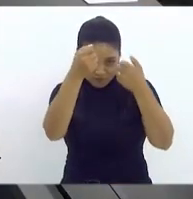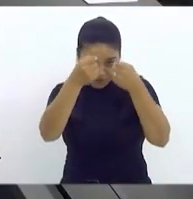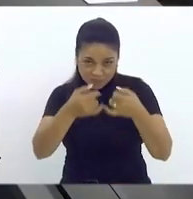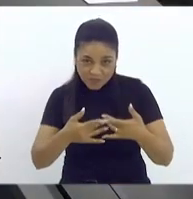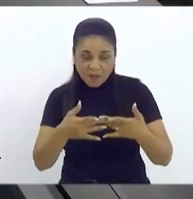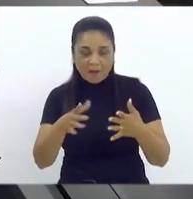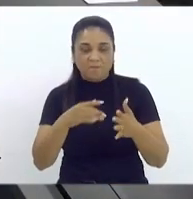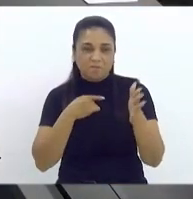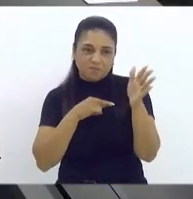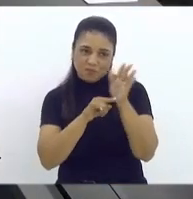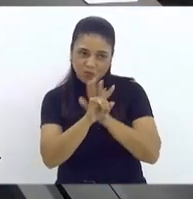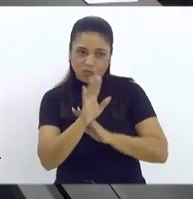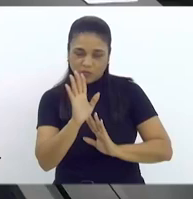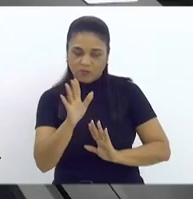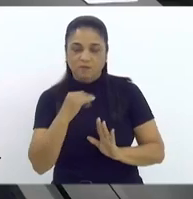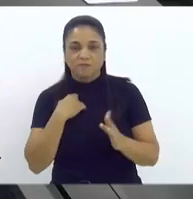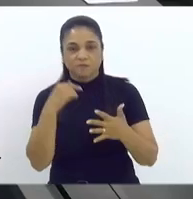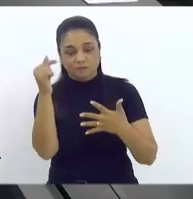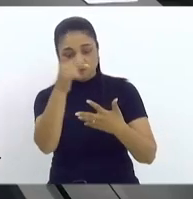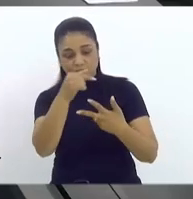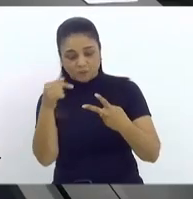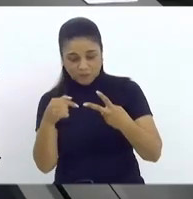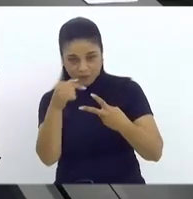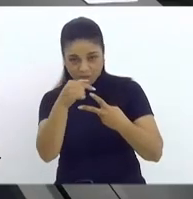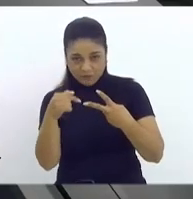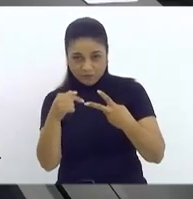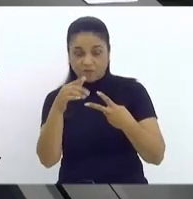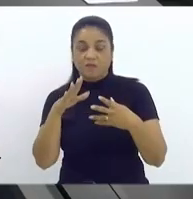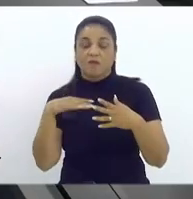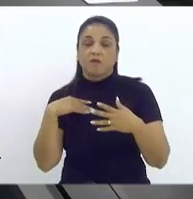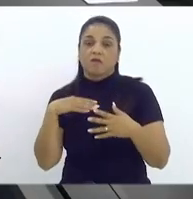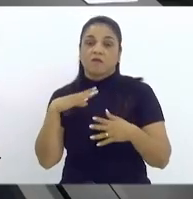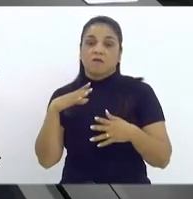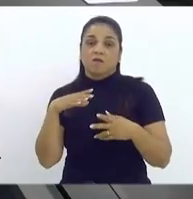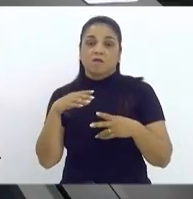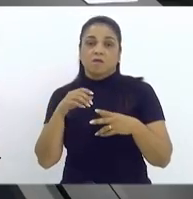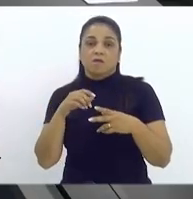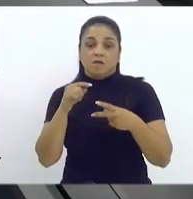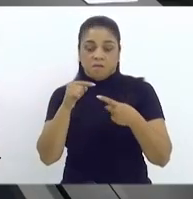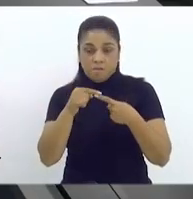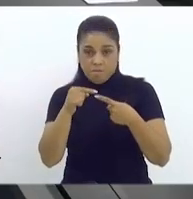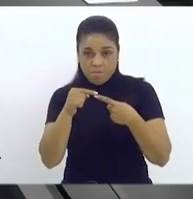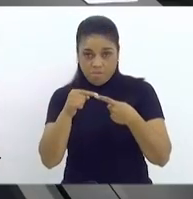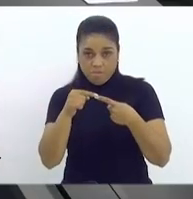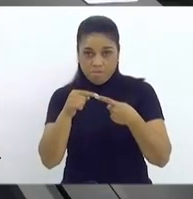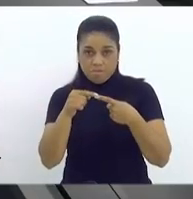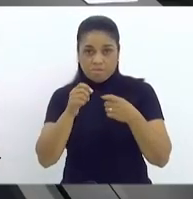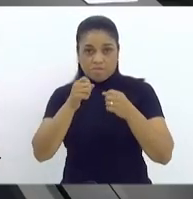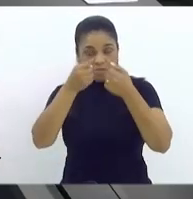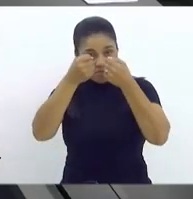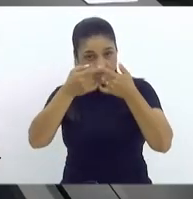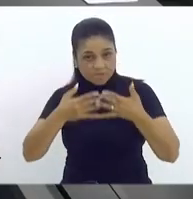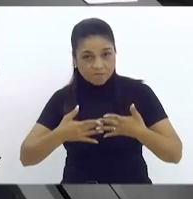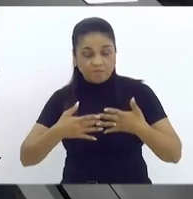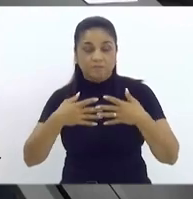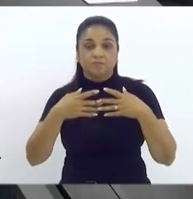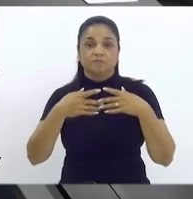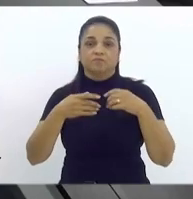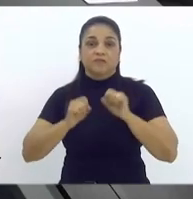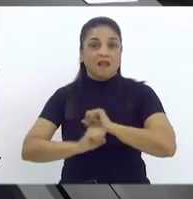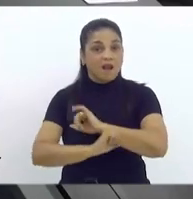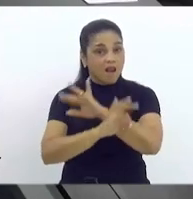duas ponderações. A primeira, falando português muito claro, o quanto a Genersa se mete nessa